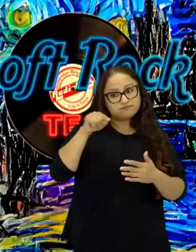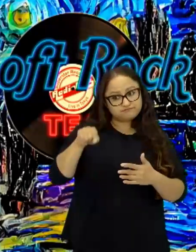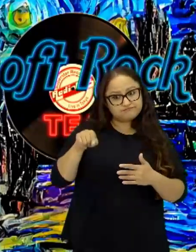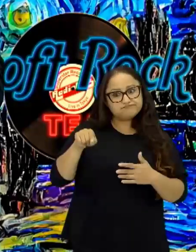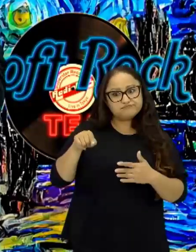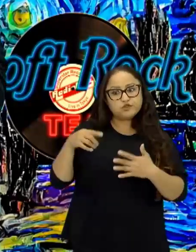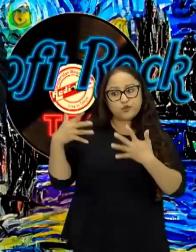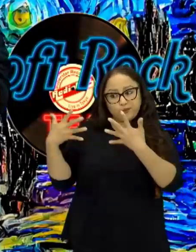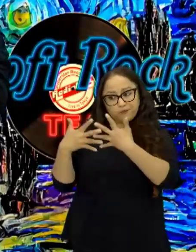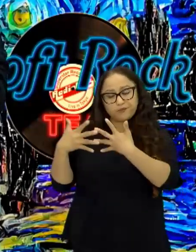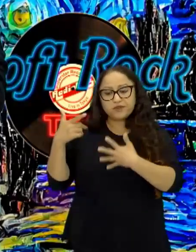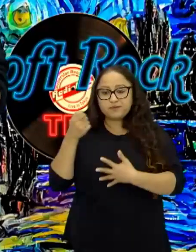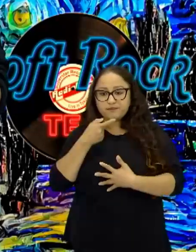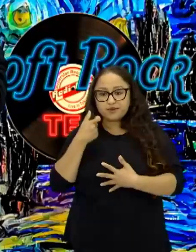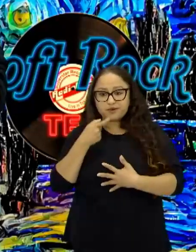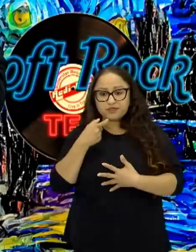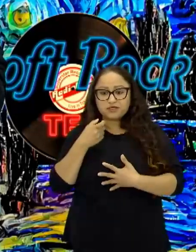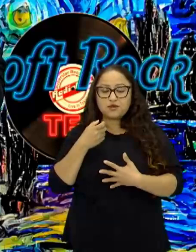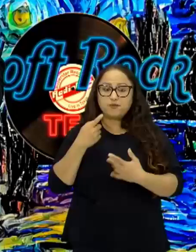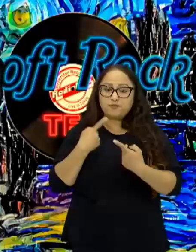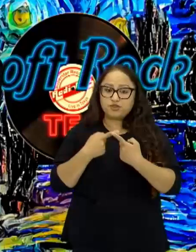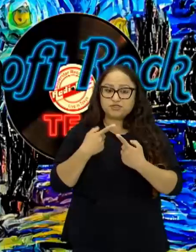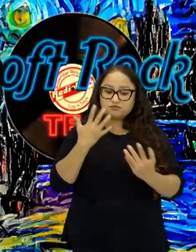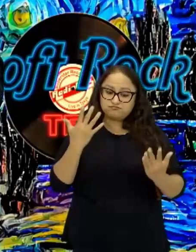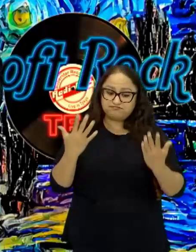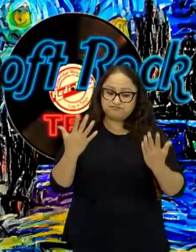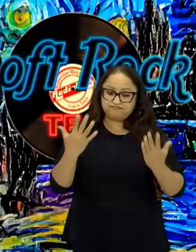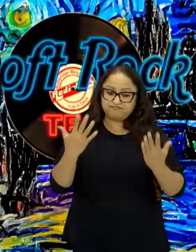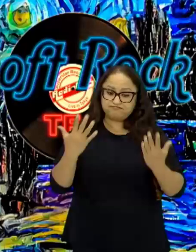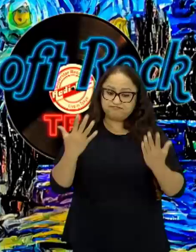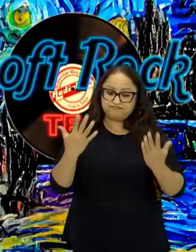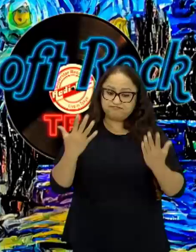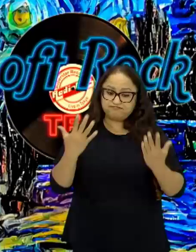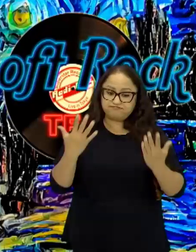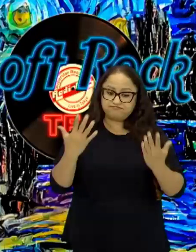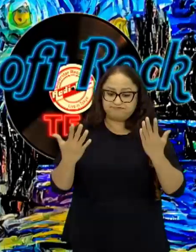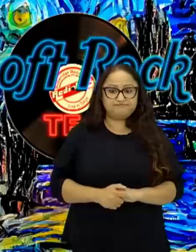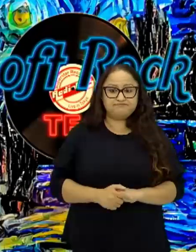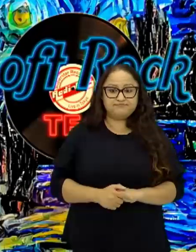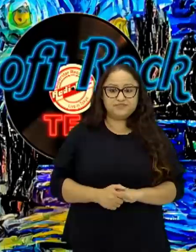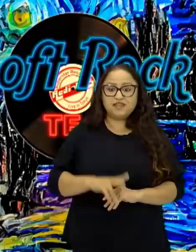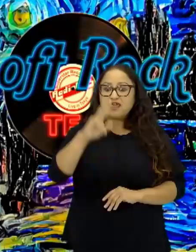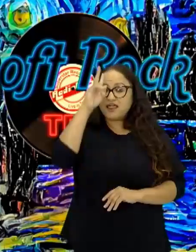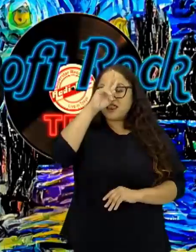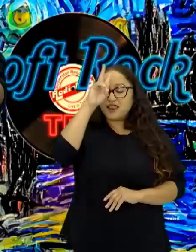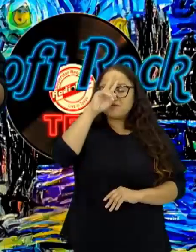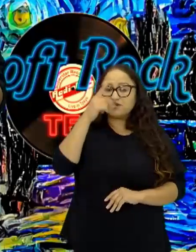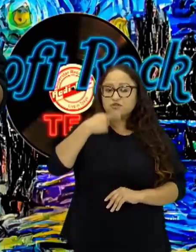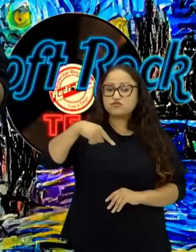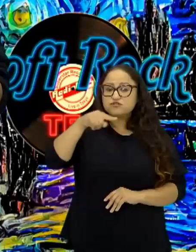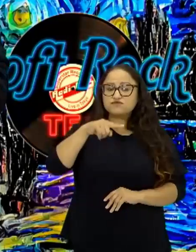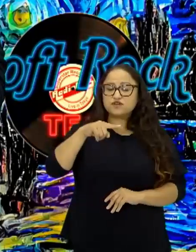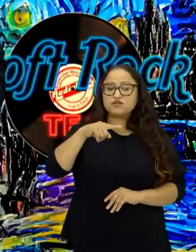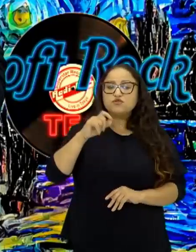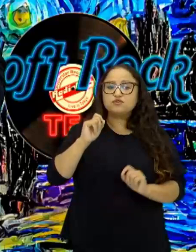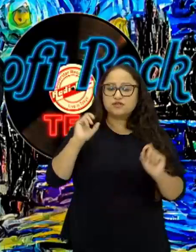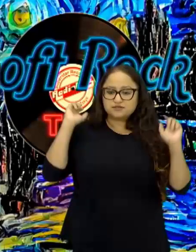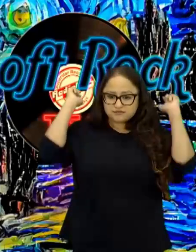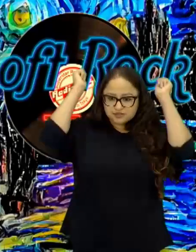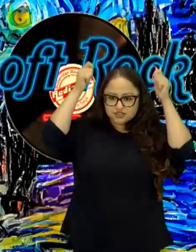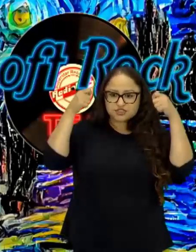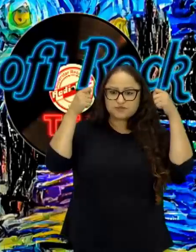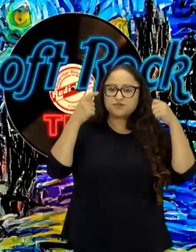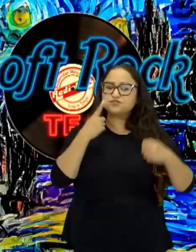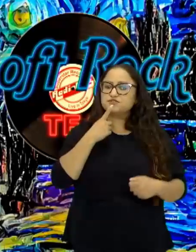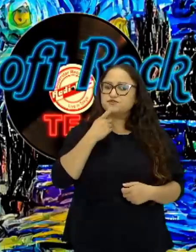texto parodiado, porque senão não existe uma relação com o texto original, né? Lembra quando a gente falou da Chapeuzinho Vermelho? Tinha a capa. Então você tem que pensar que